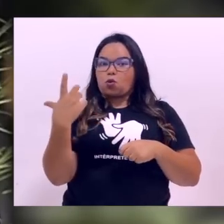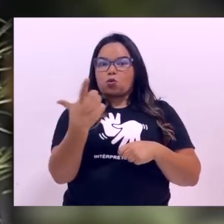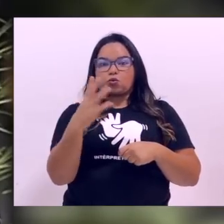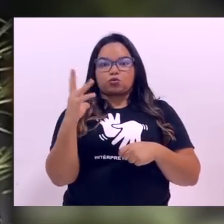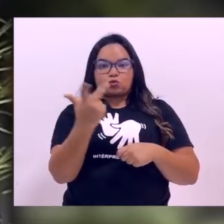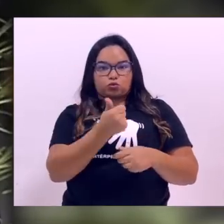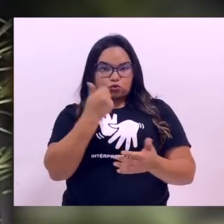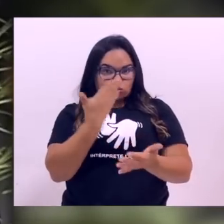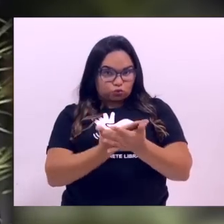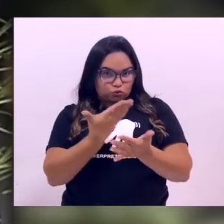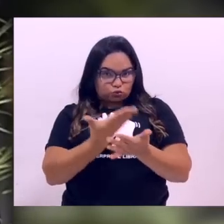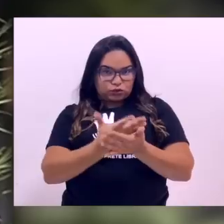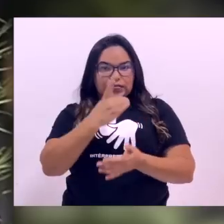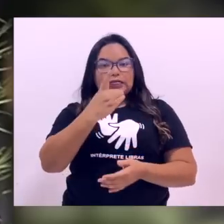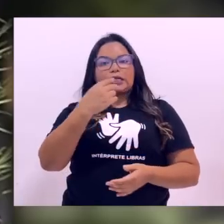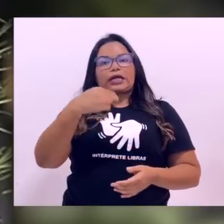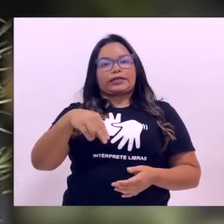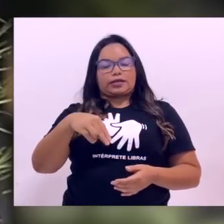em especial.